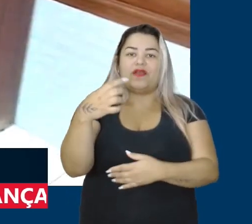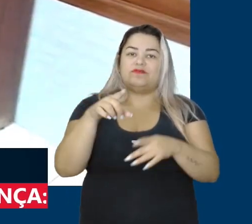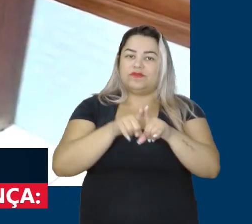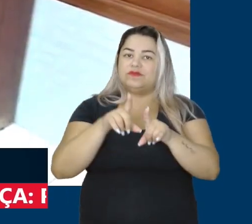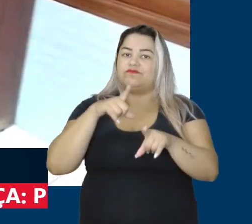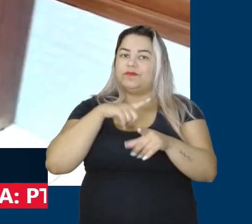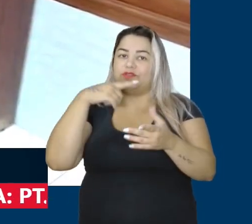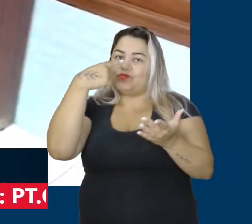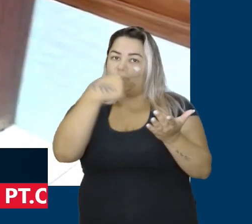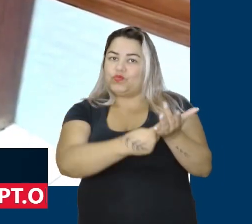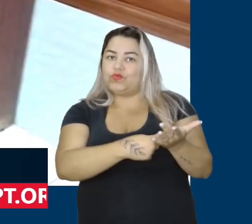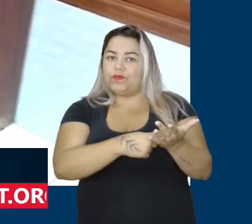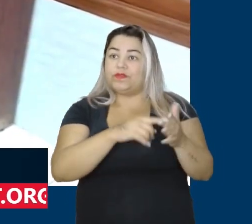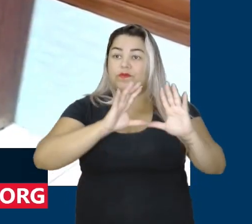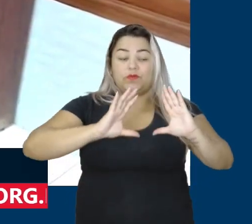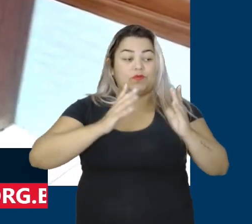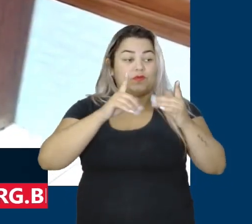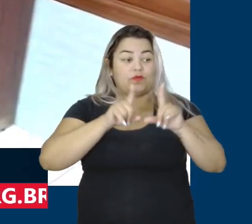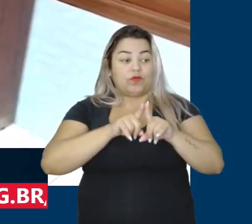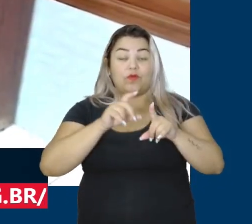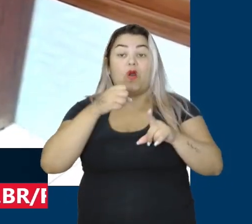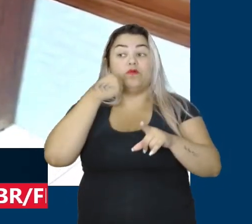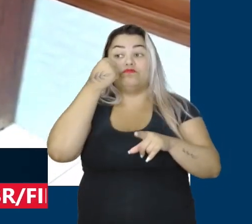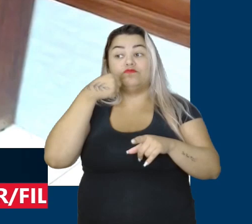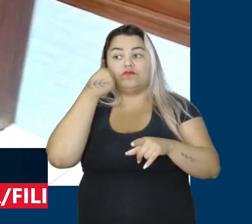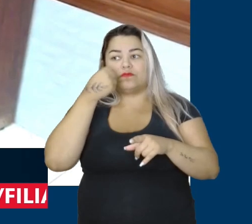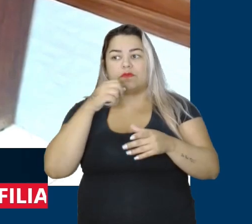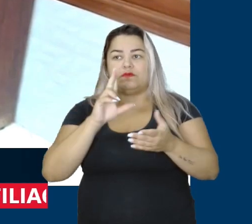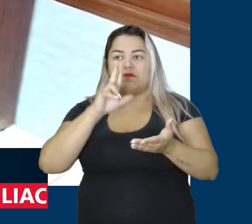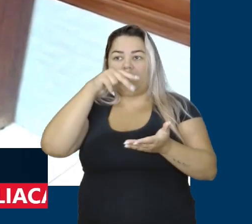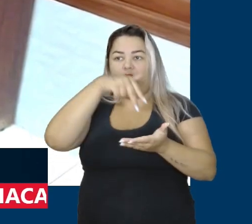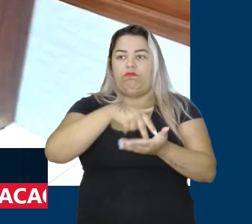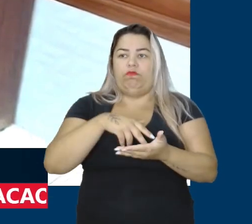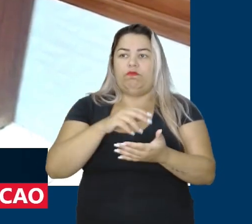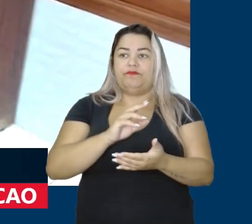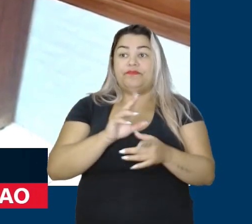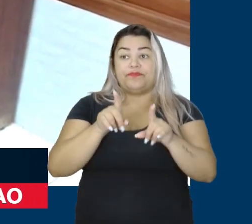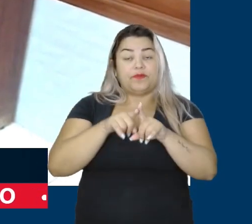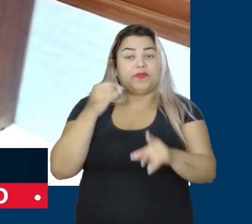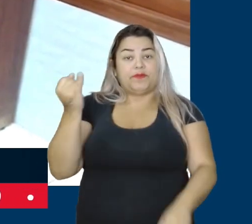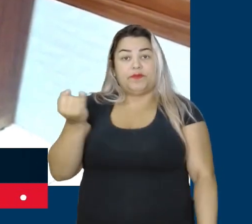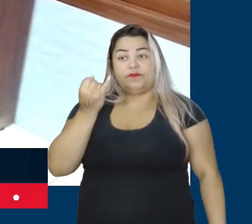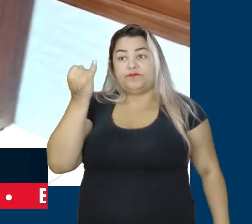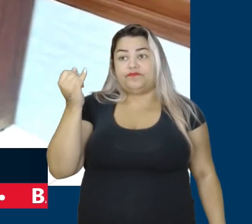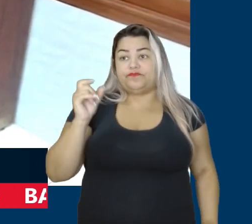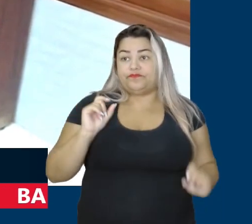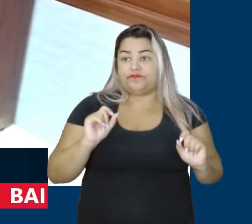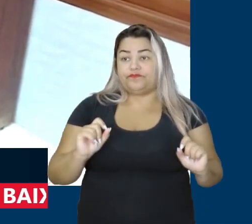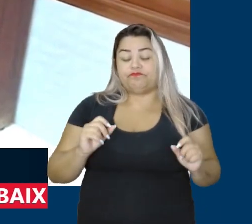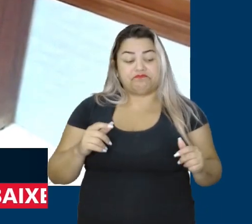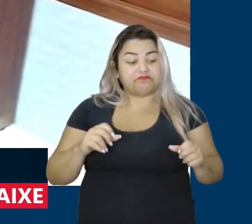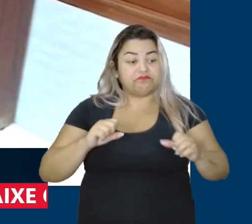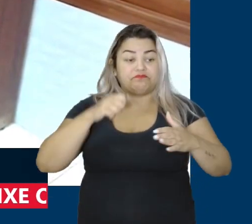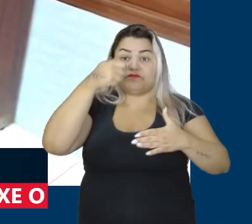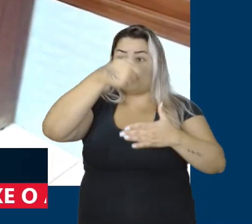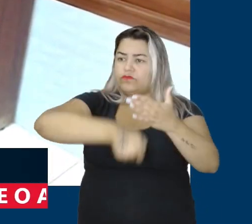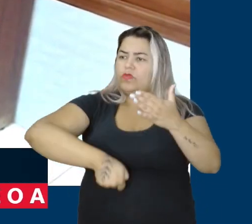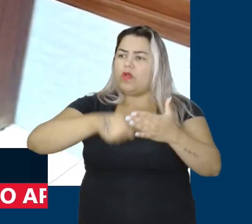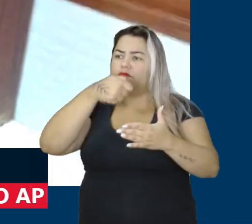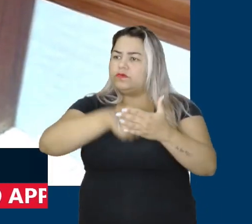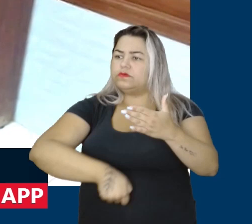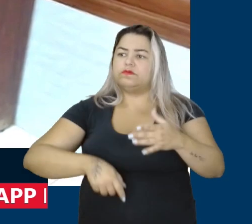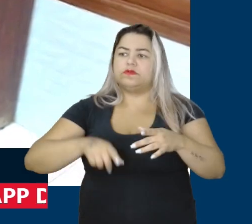compromisso. O único senador que estava presente lá, e casualmente esse senador negro, porque eu acho fundamental. É uma luta que nós travamos